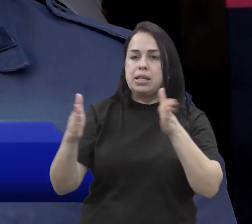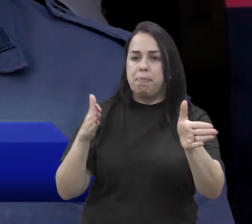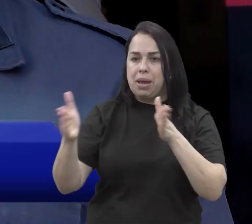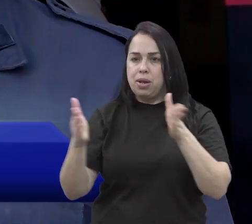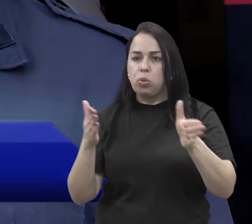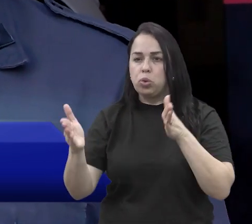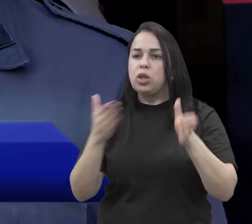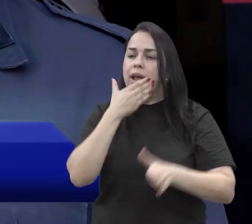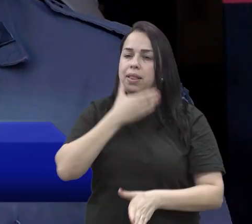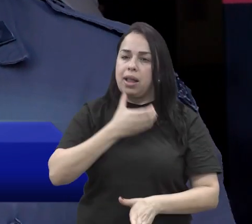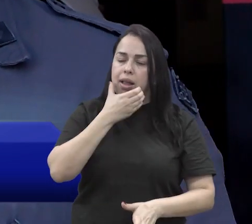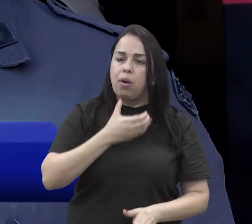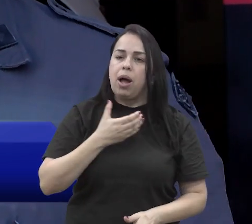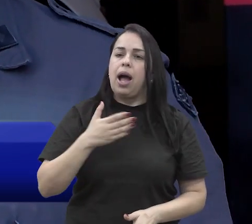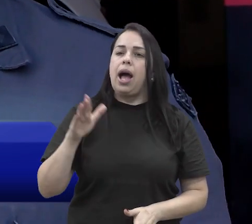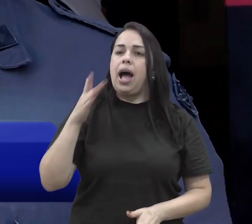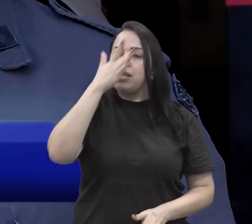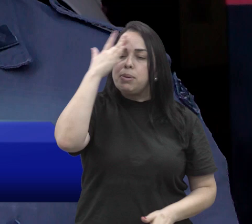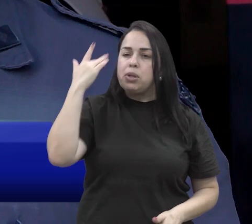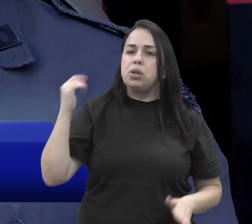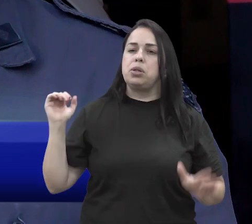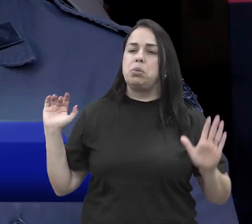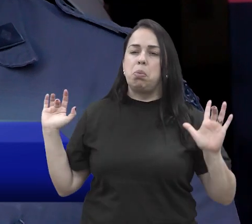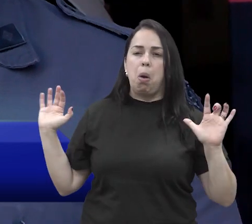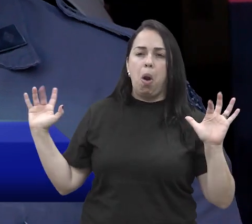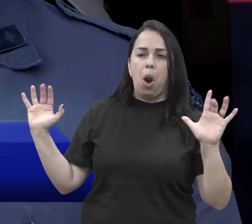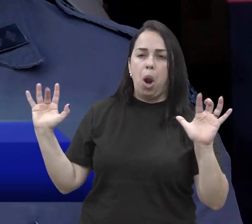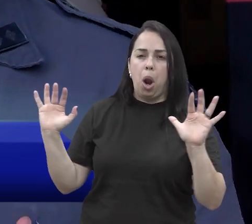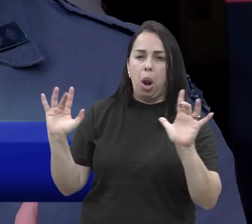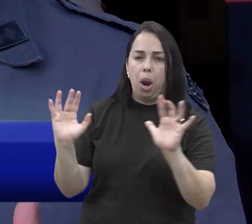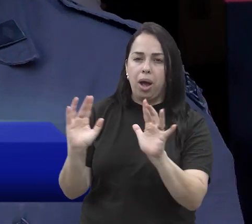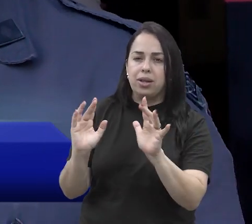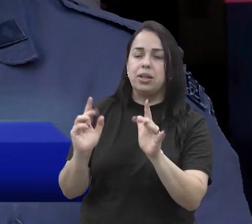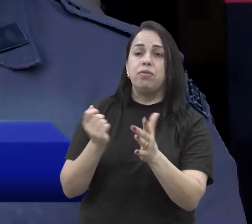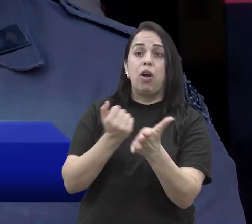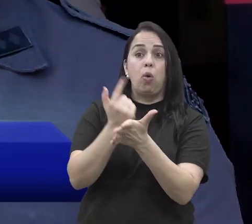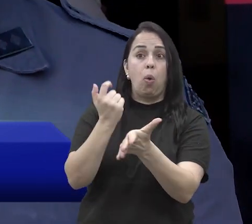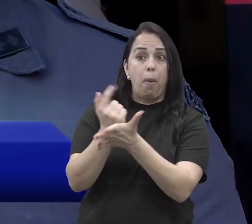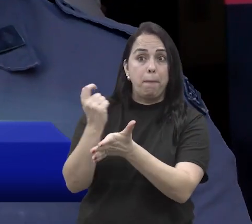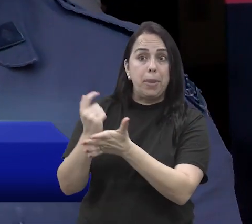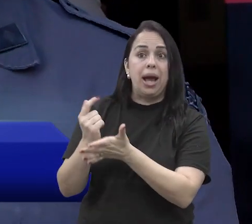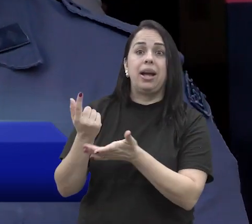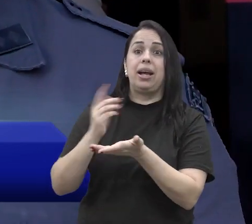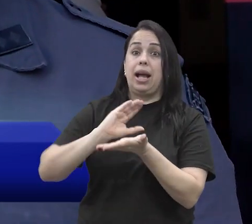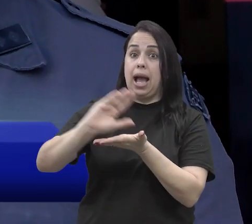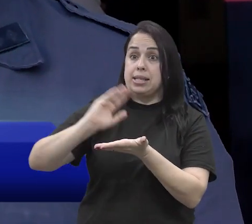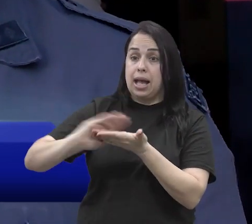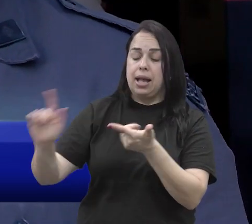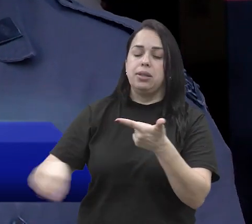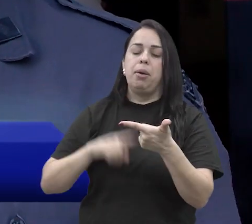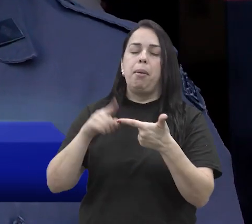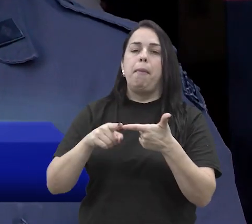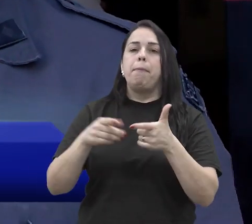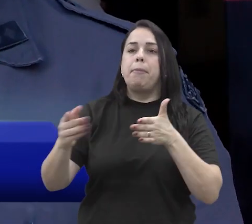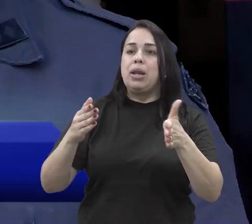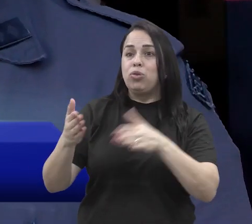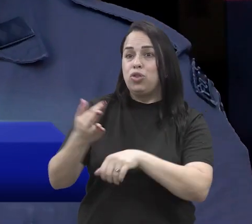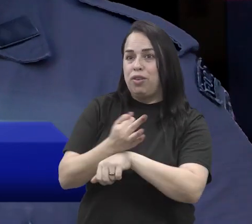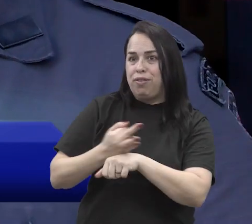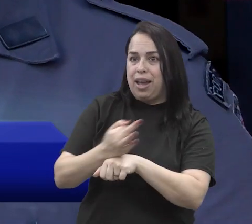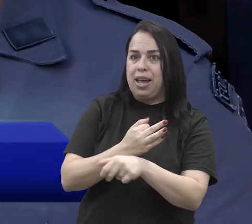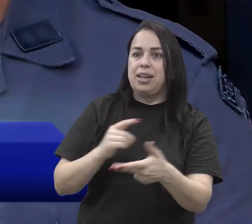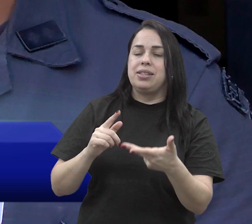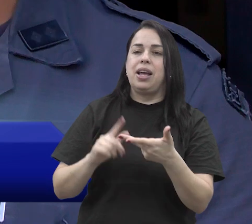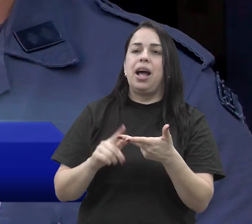que nessa época do ano, as pessoas juntamos aí, né, a questão das compras de final de ano, época de férias, e mais consumidores às